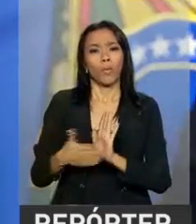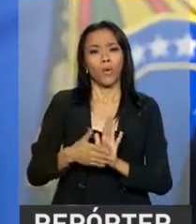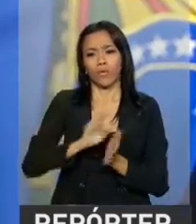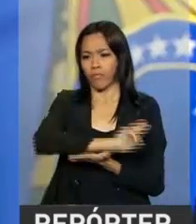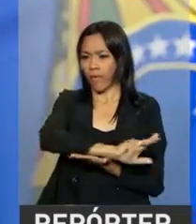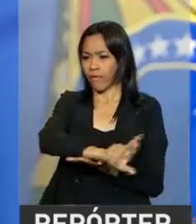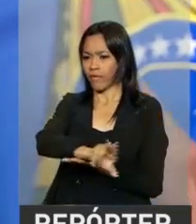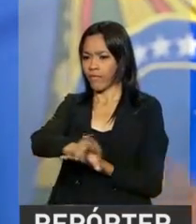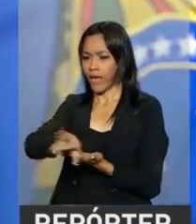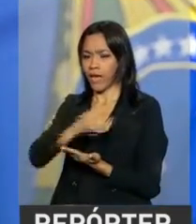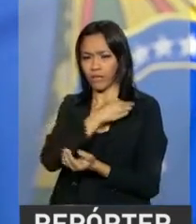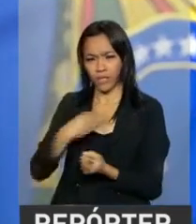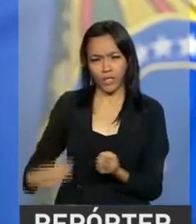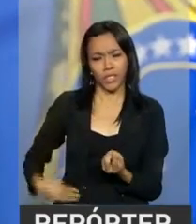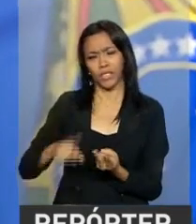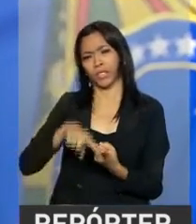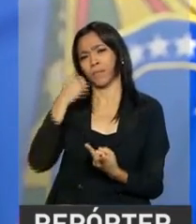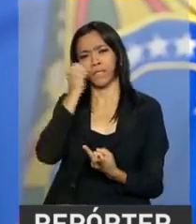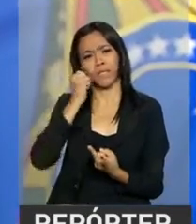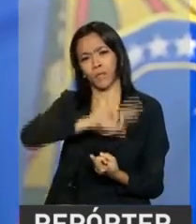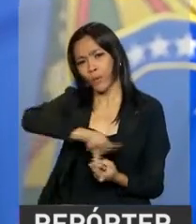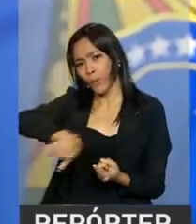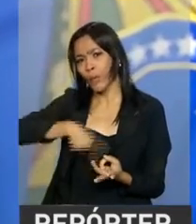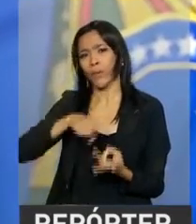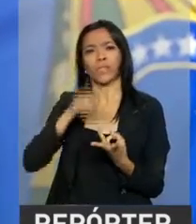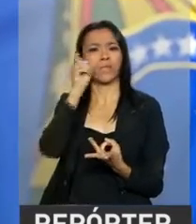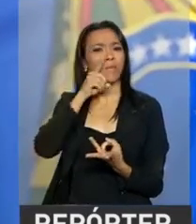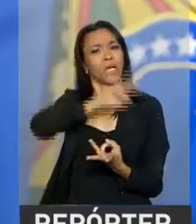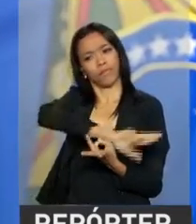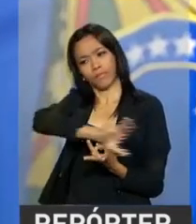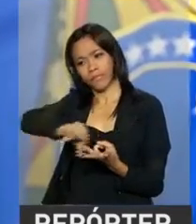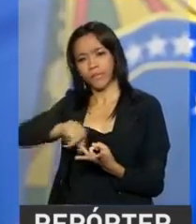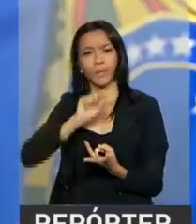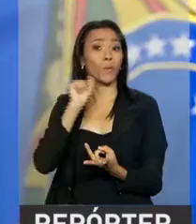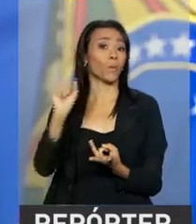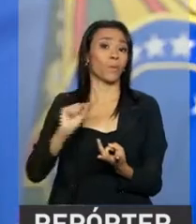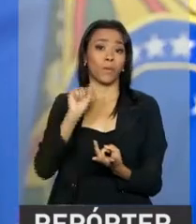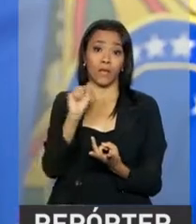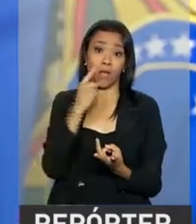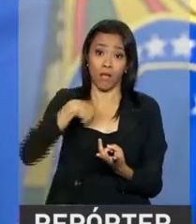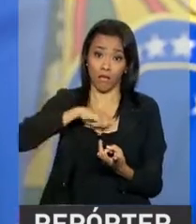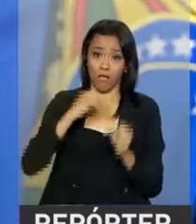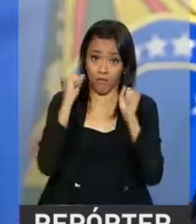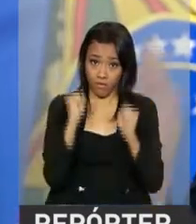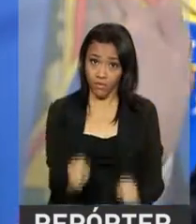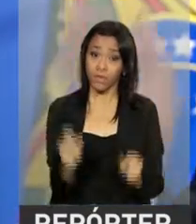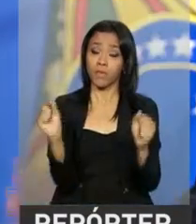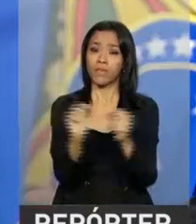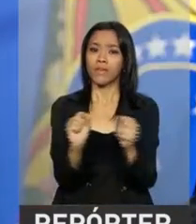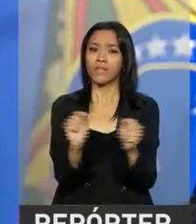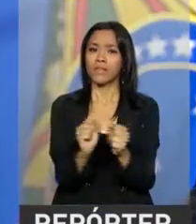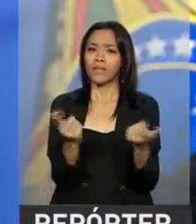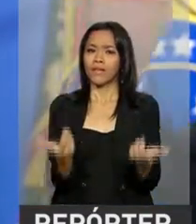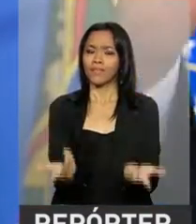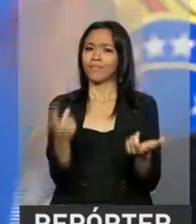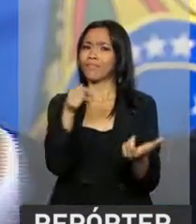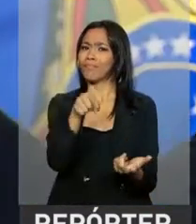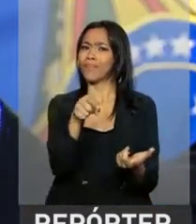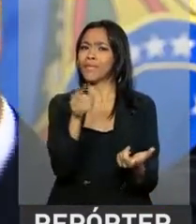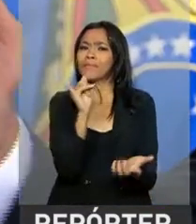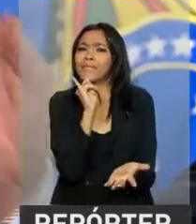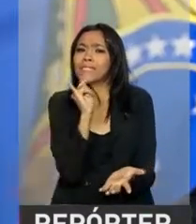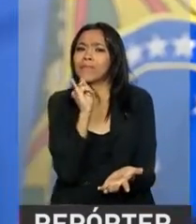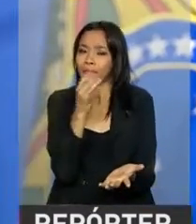momento, senadores, deputados e demais agentes públicos, possamos fazer um gesto simbólico indo